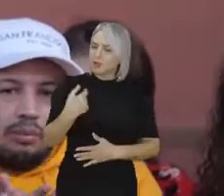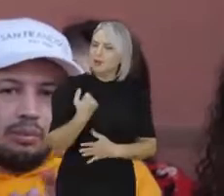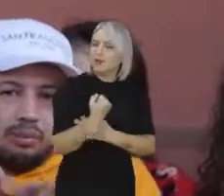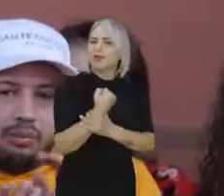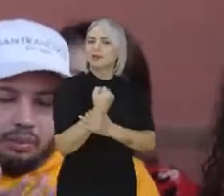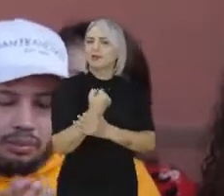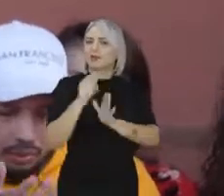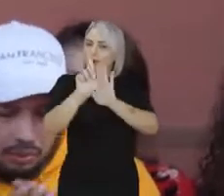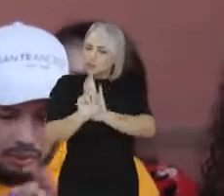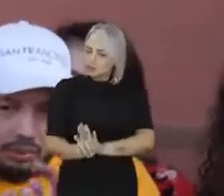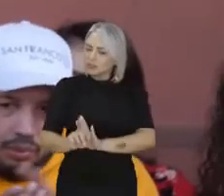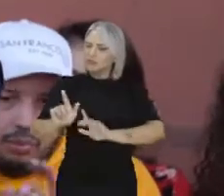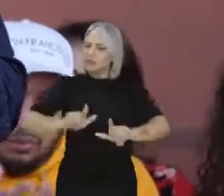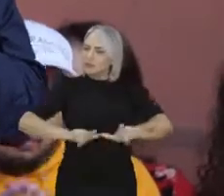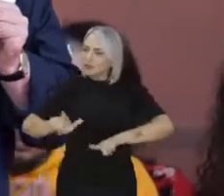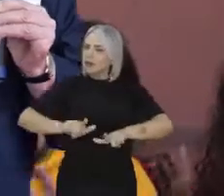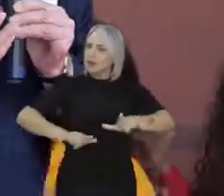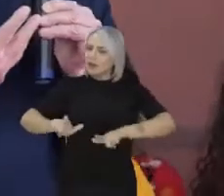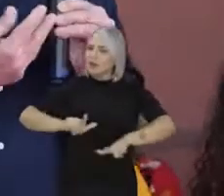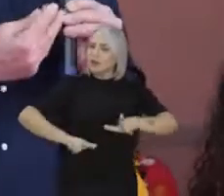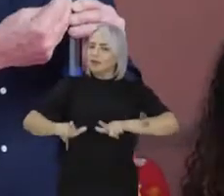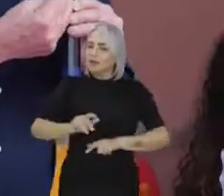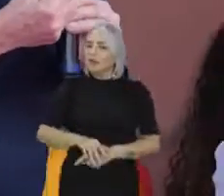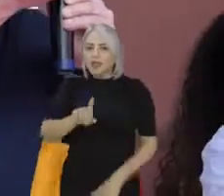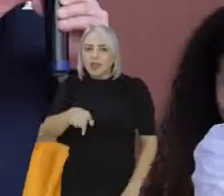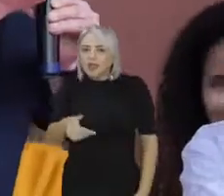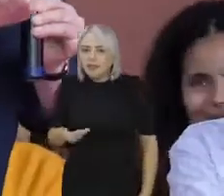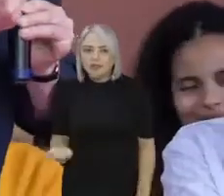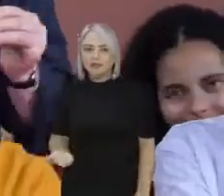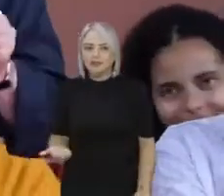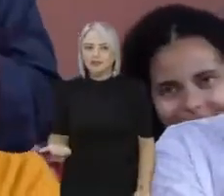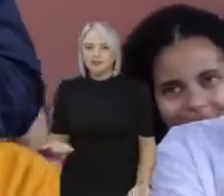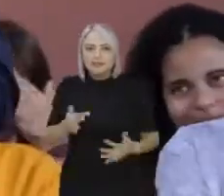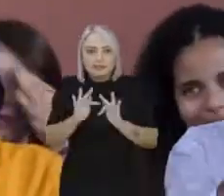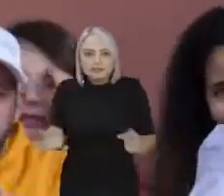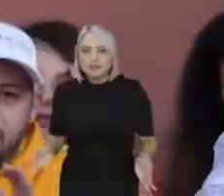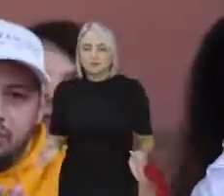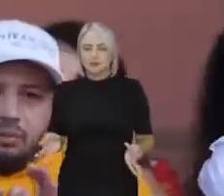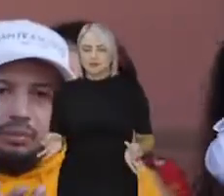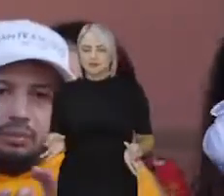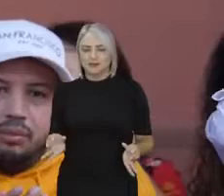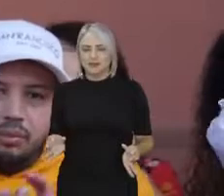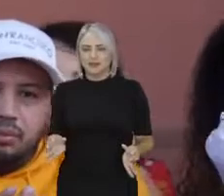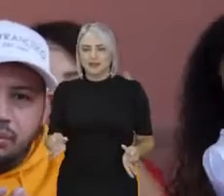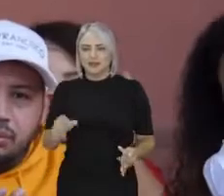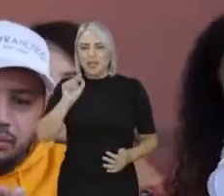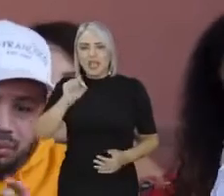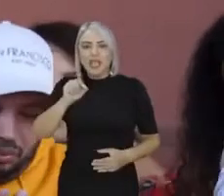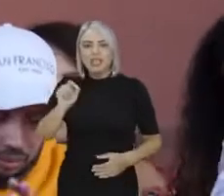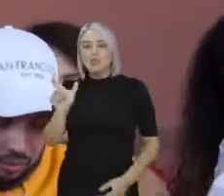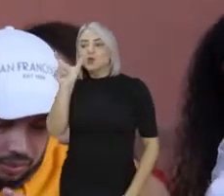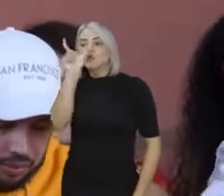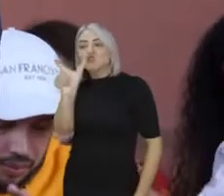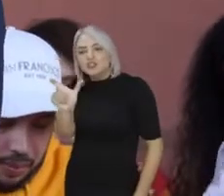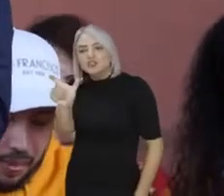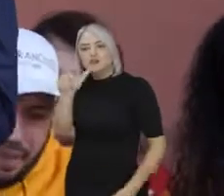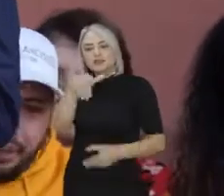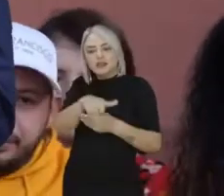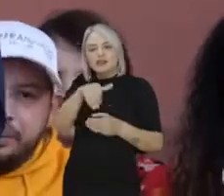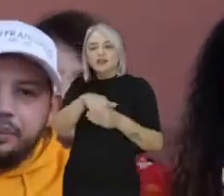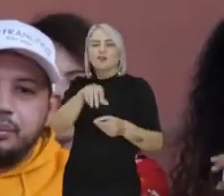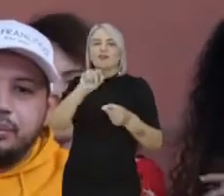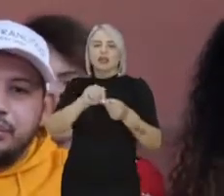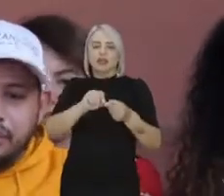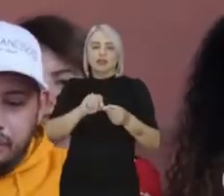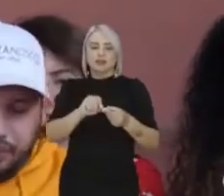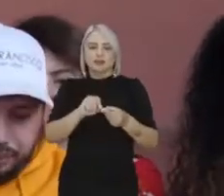trabalhar. É isso. É isso que o título de eleitor faz. Por isso, eu queria